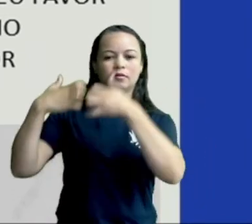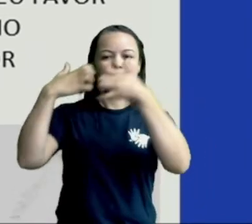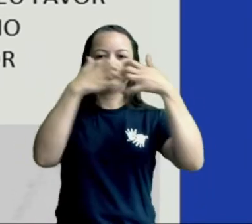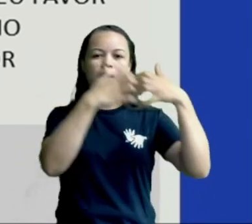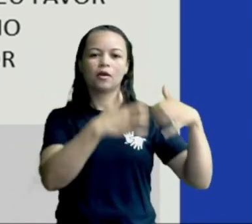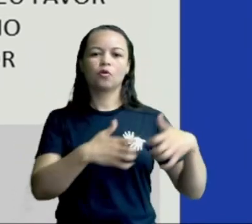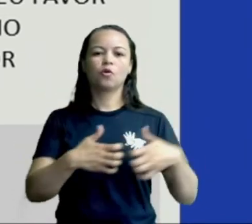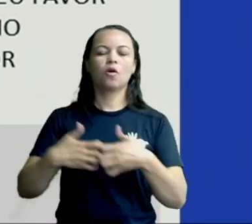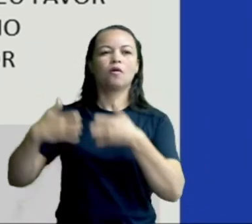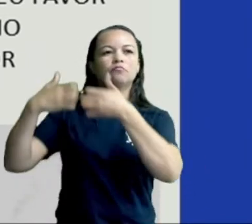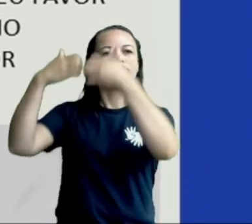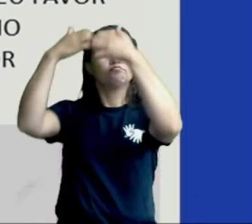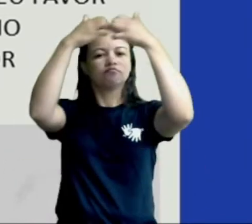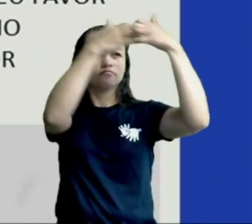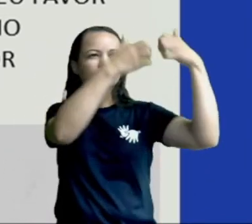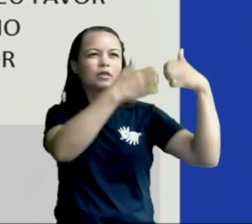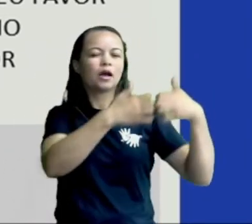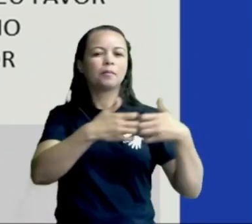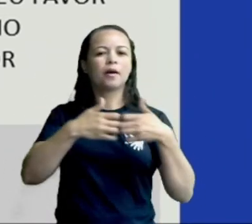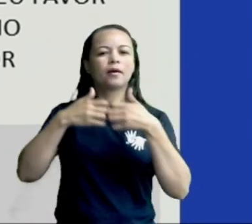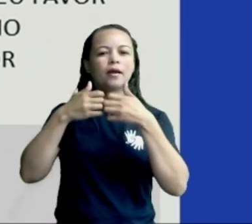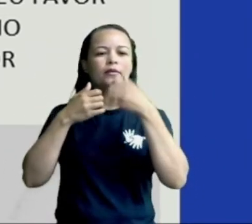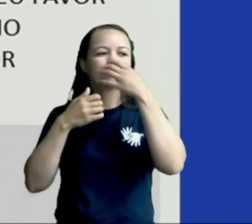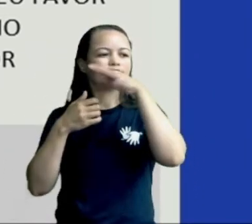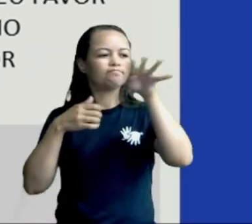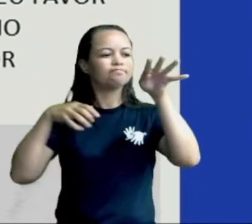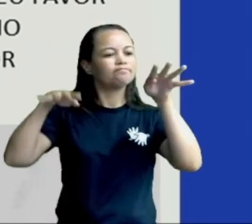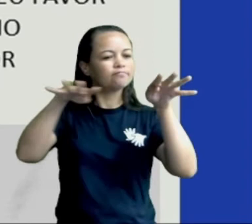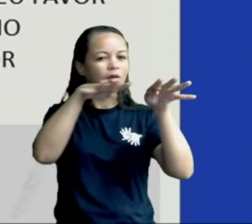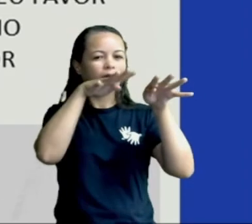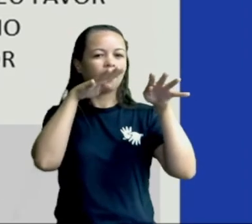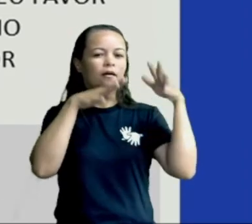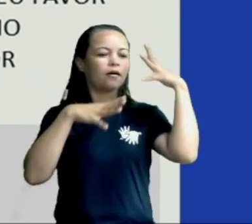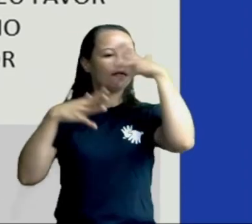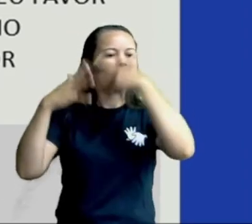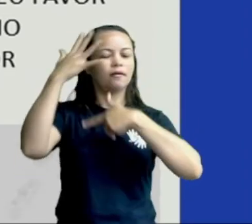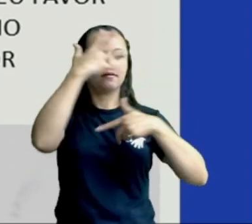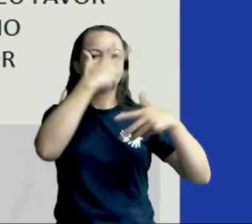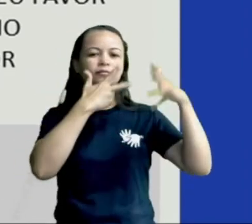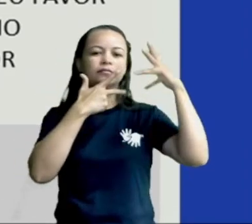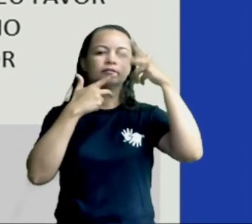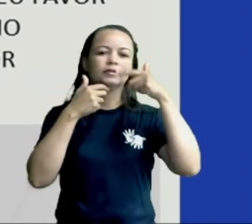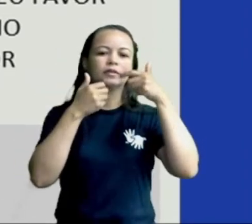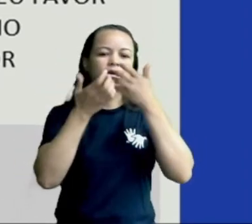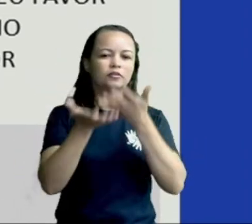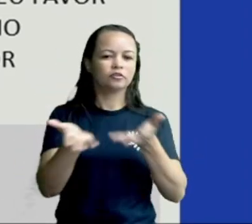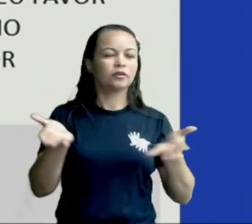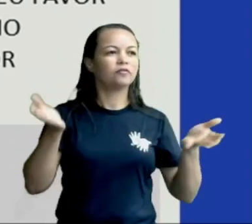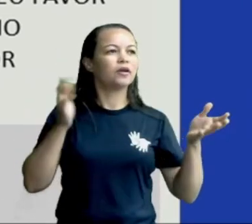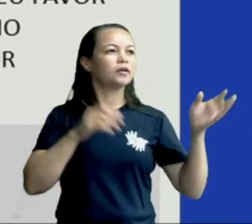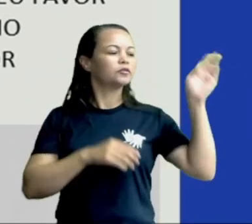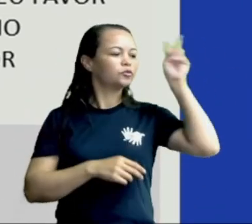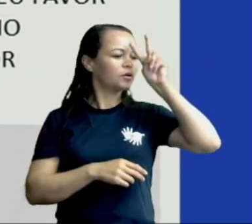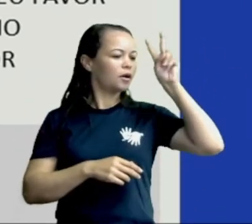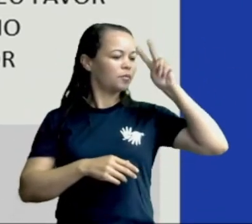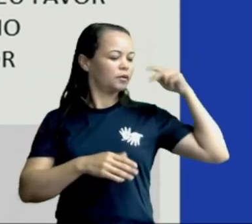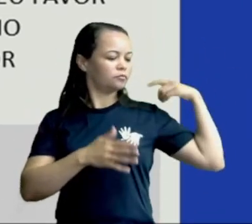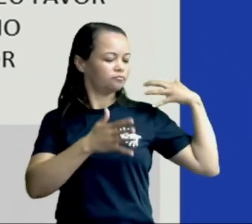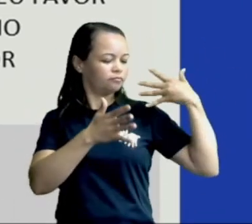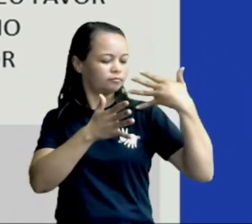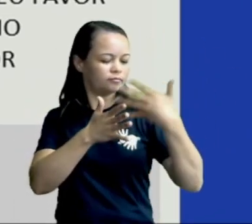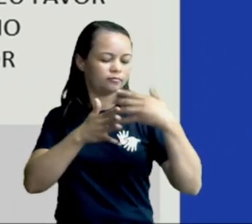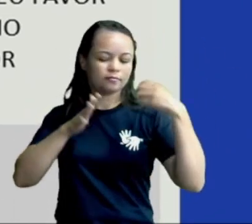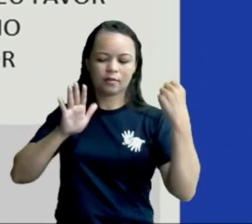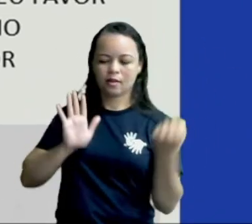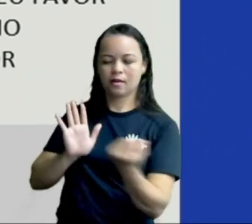tuas irmãs de maior glória, aparecem visões de sobrancelha, escrevendo o